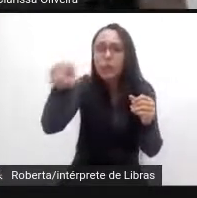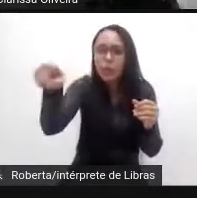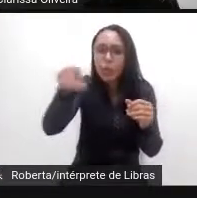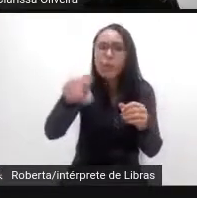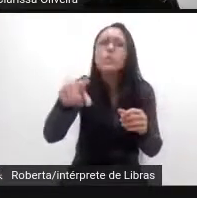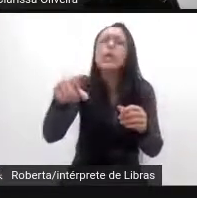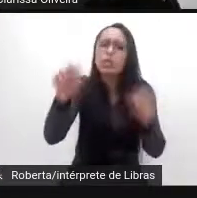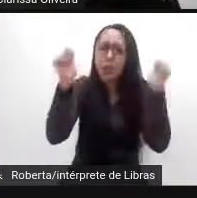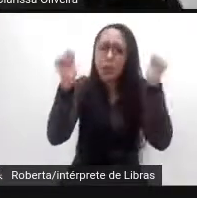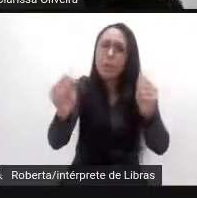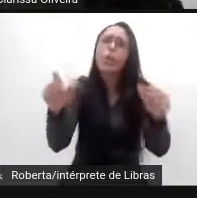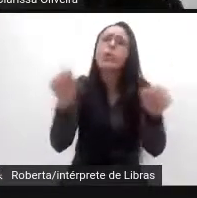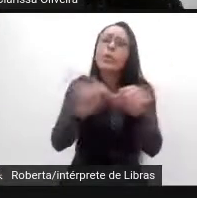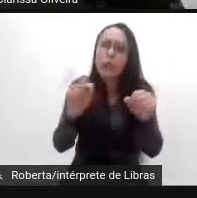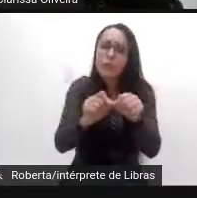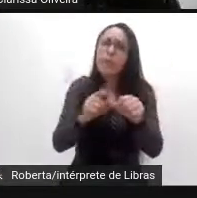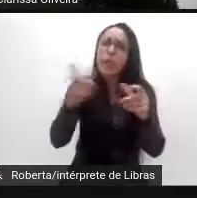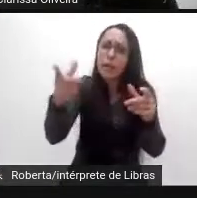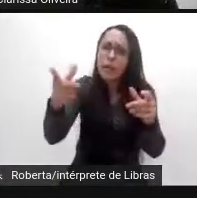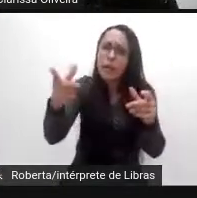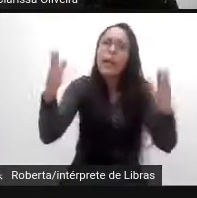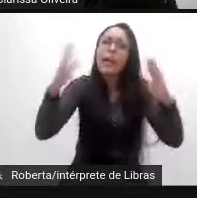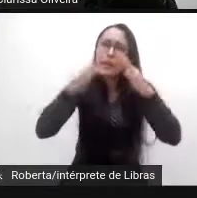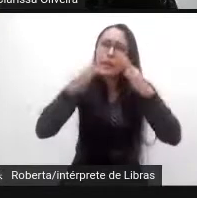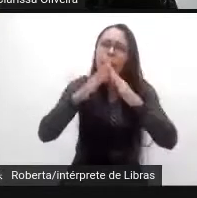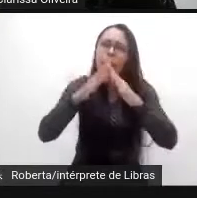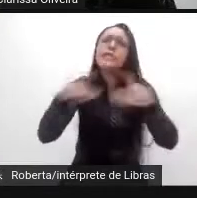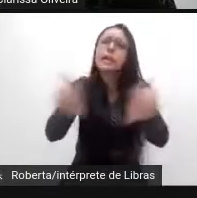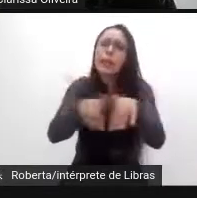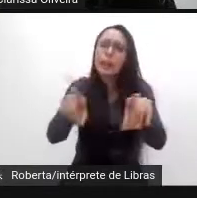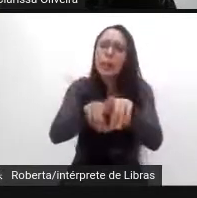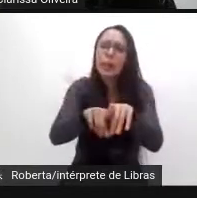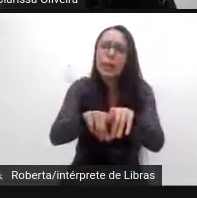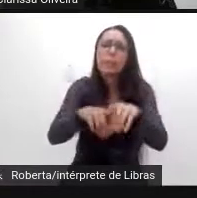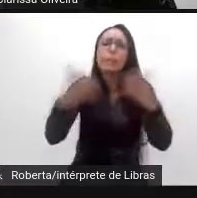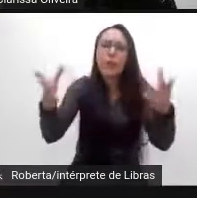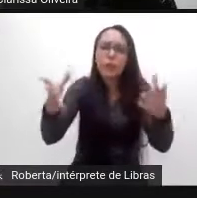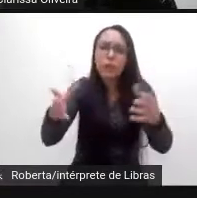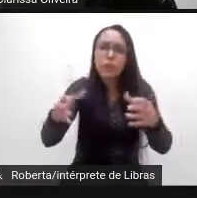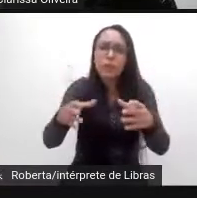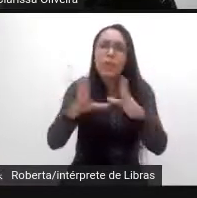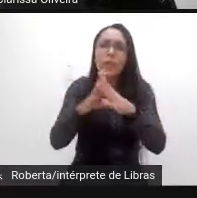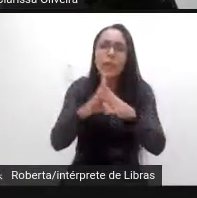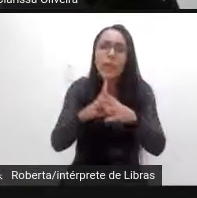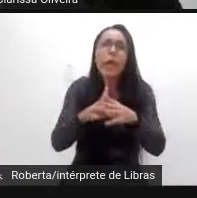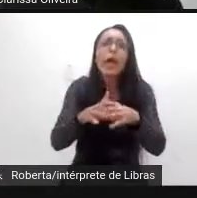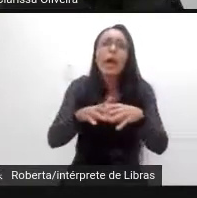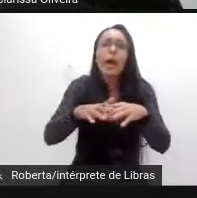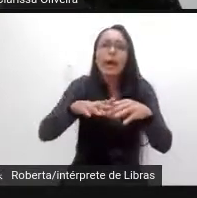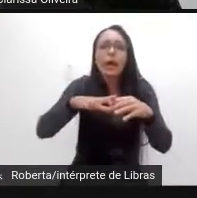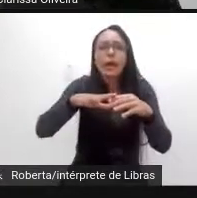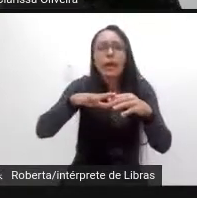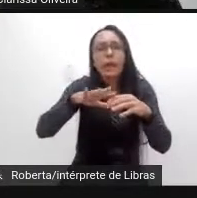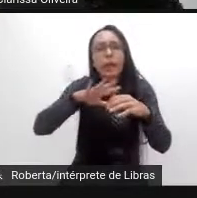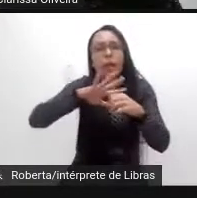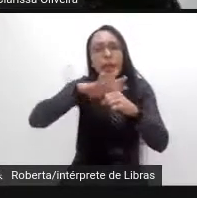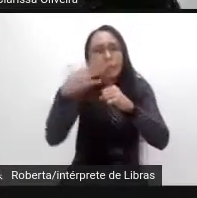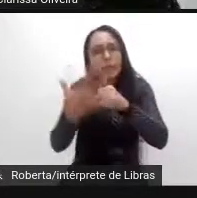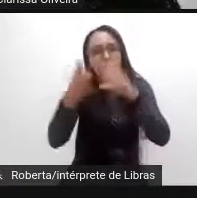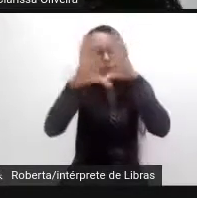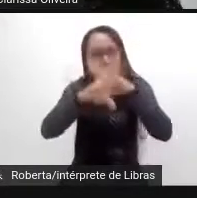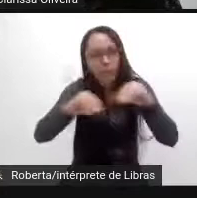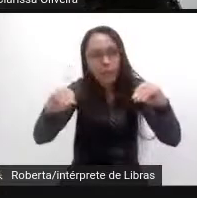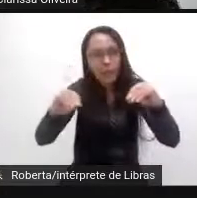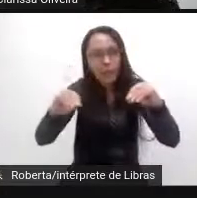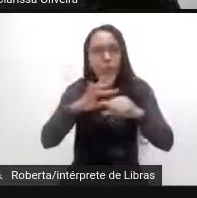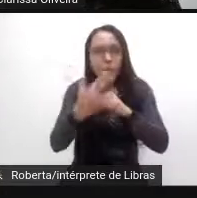ser show de bola para vocês eliminarem o coronavírus das mãos de vocês, que é o seguinte. Vamos supor que eu estou com